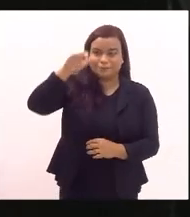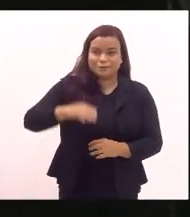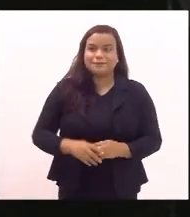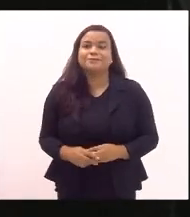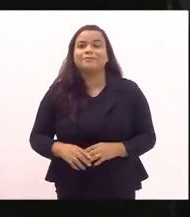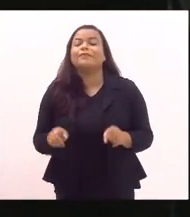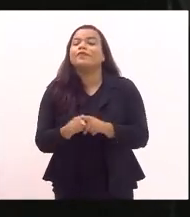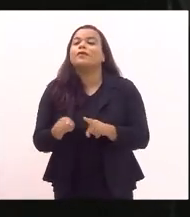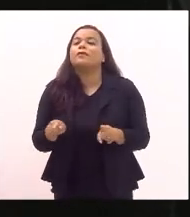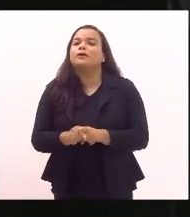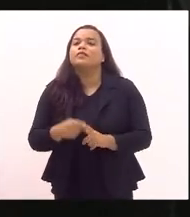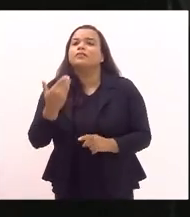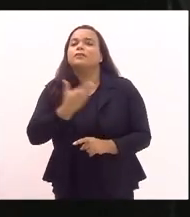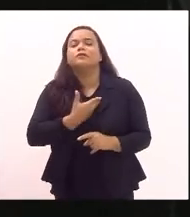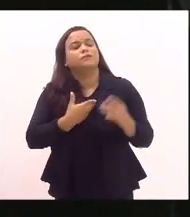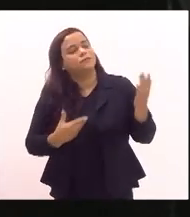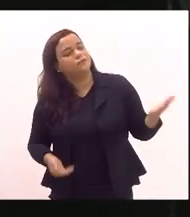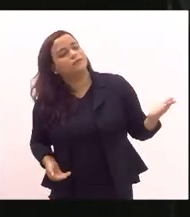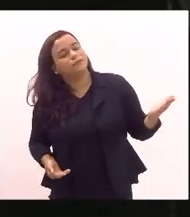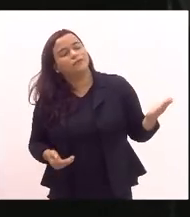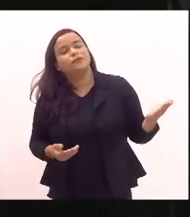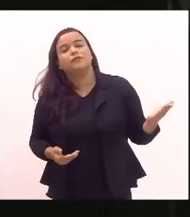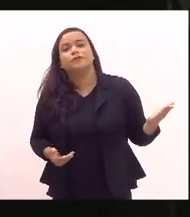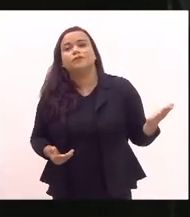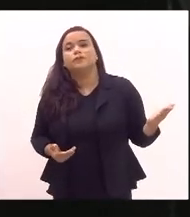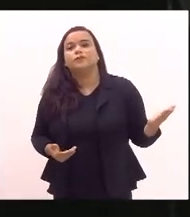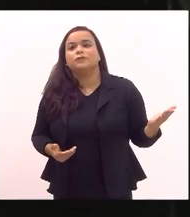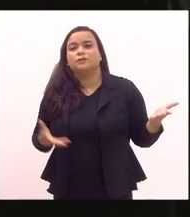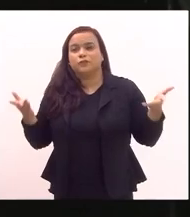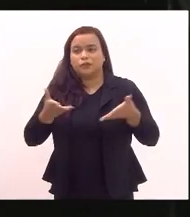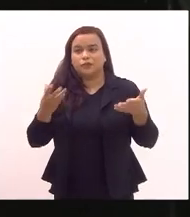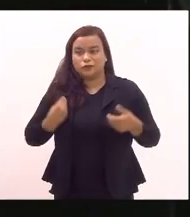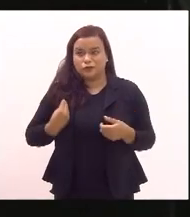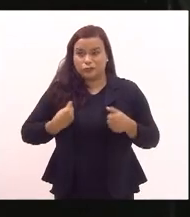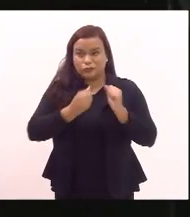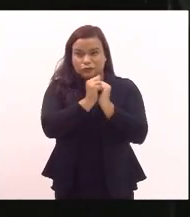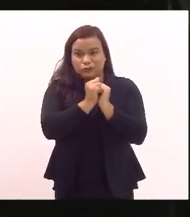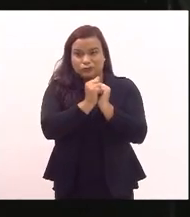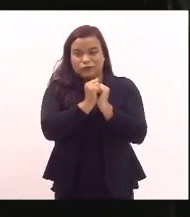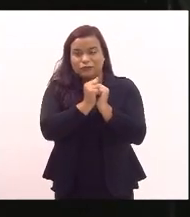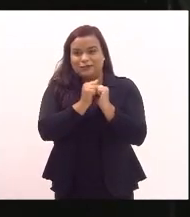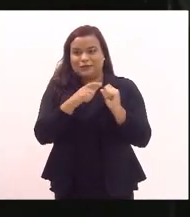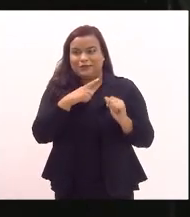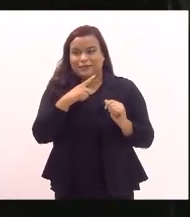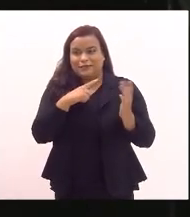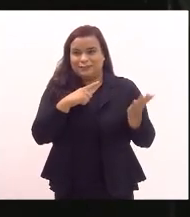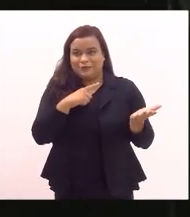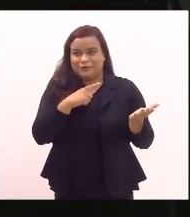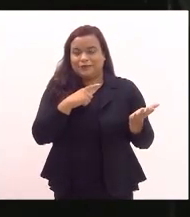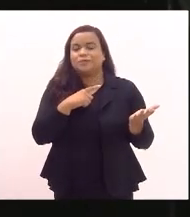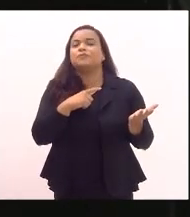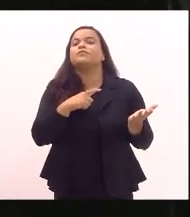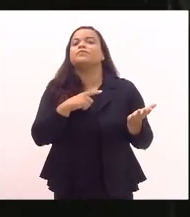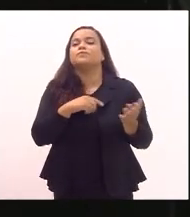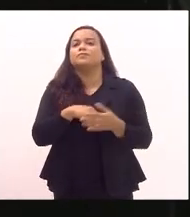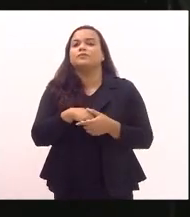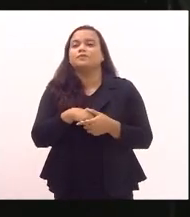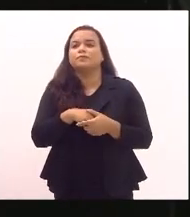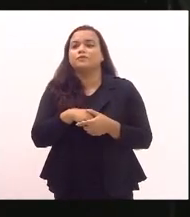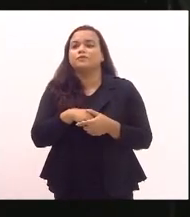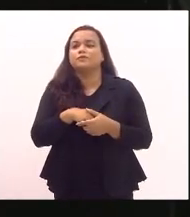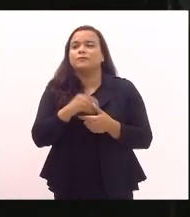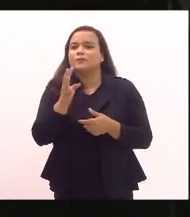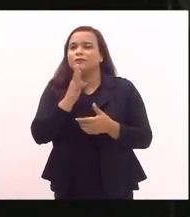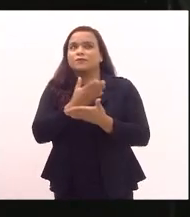o companheiro que vem hoje também juntamente com ela tá aqui